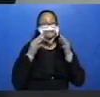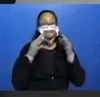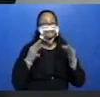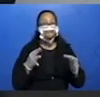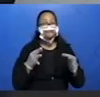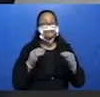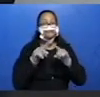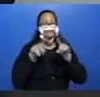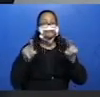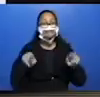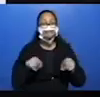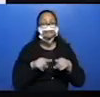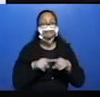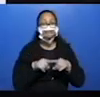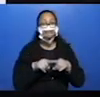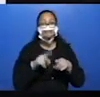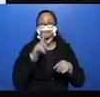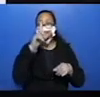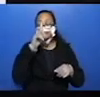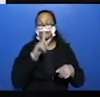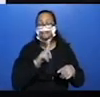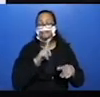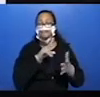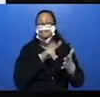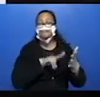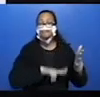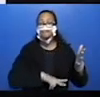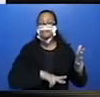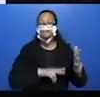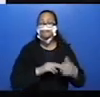a esse quadro. Leia um quadrinho amarelo.